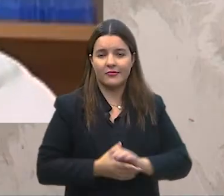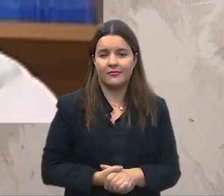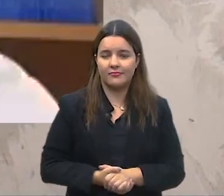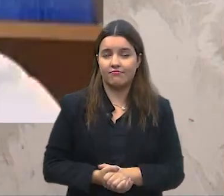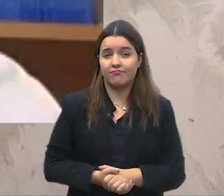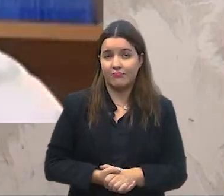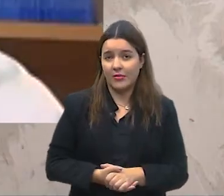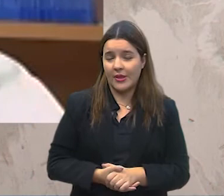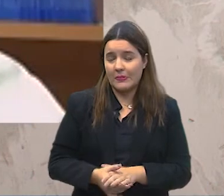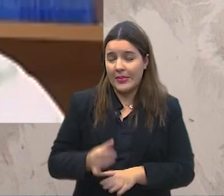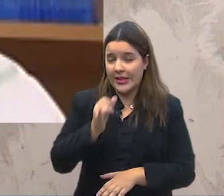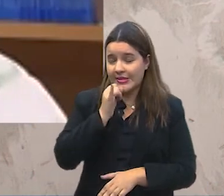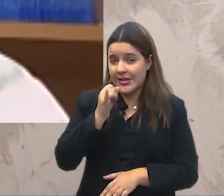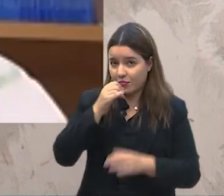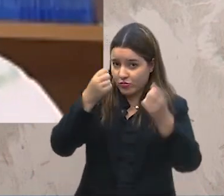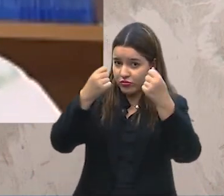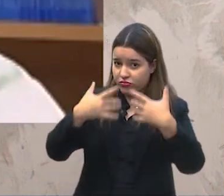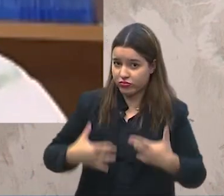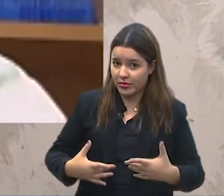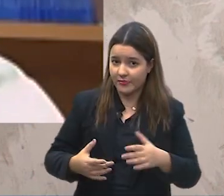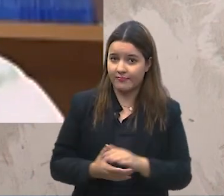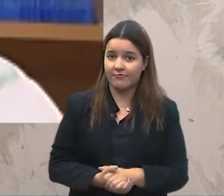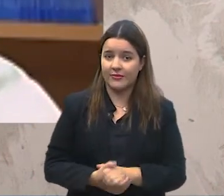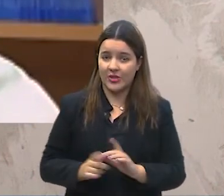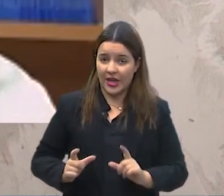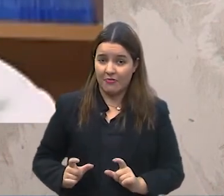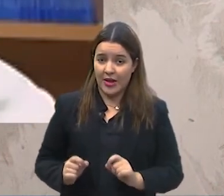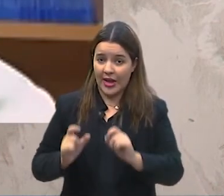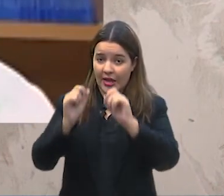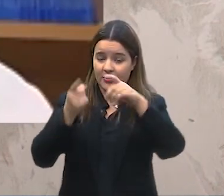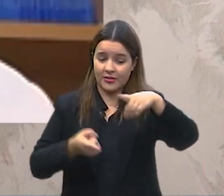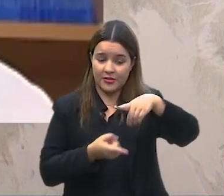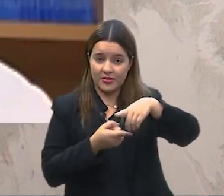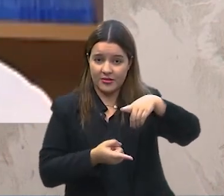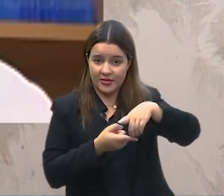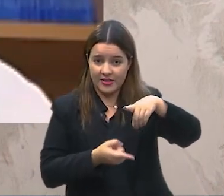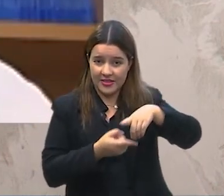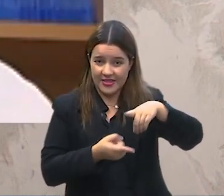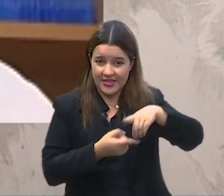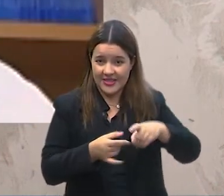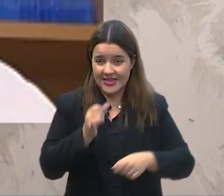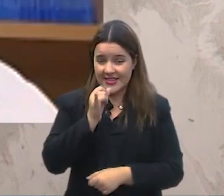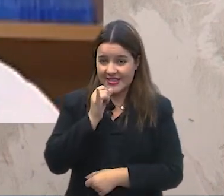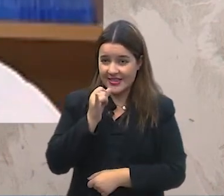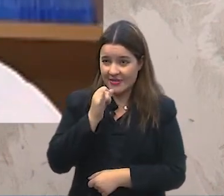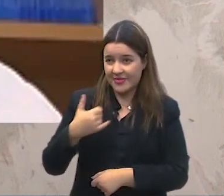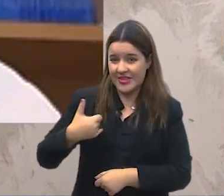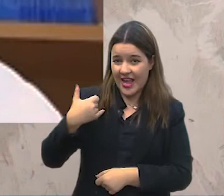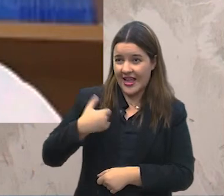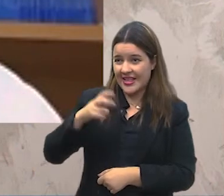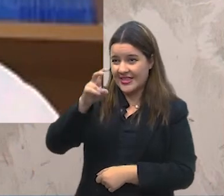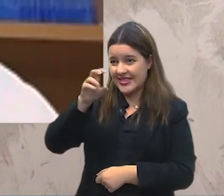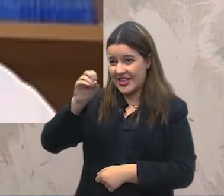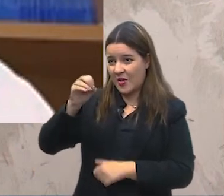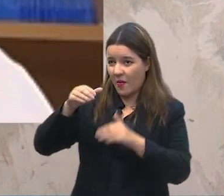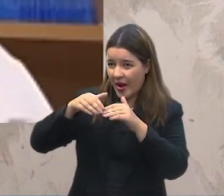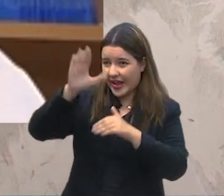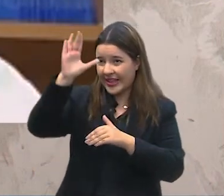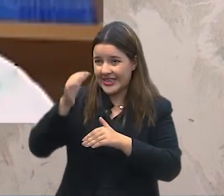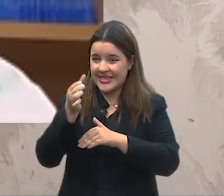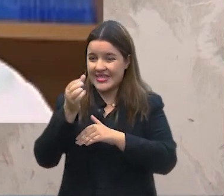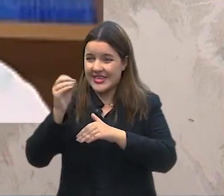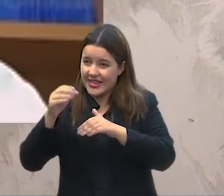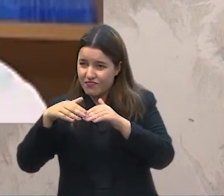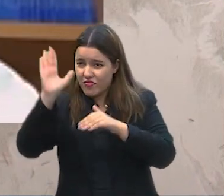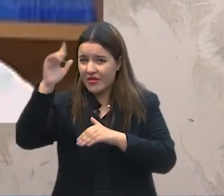câncer da próstata ele tem como característica acometer pessoas acima dos 50, 60, 70